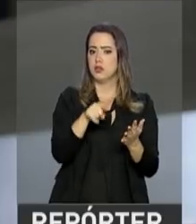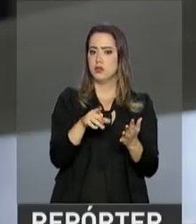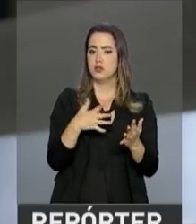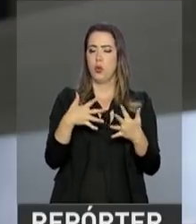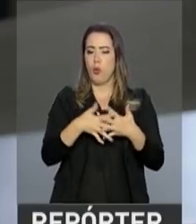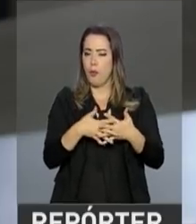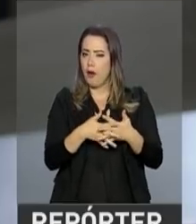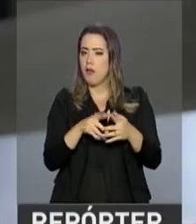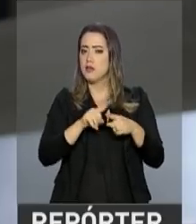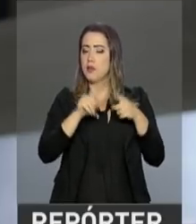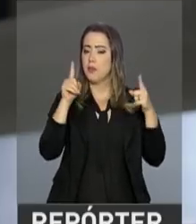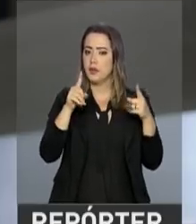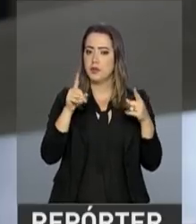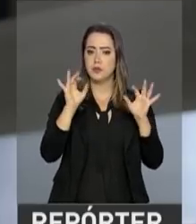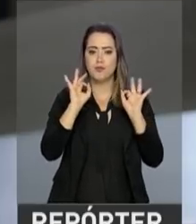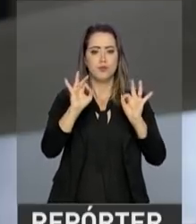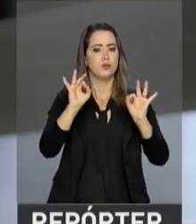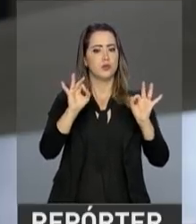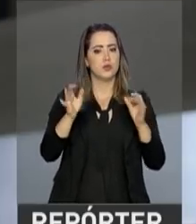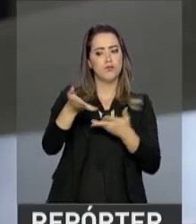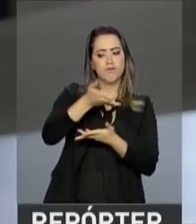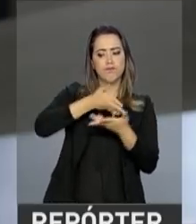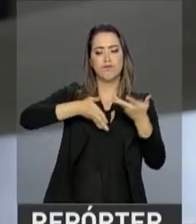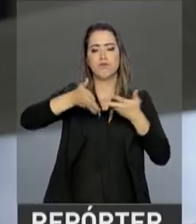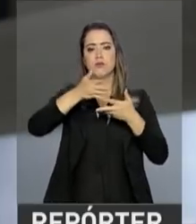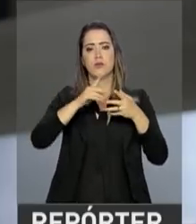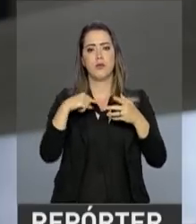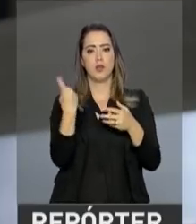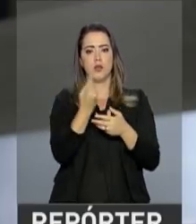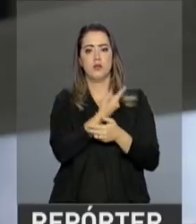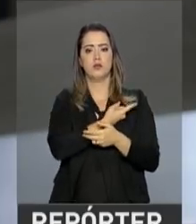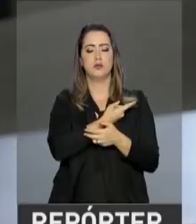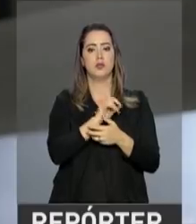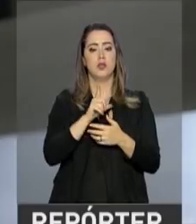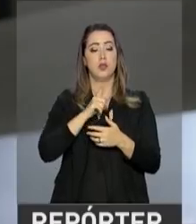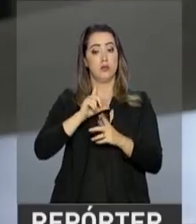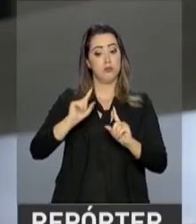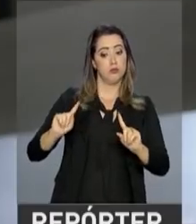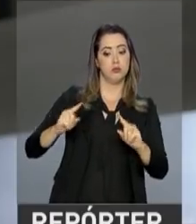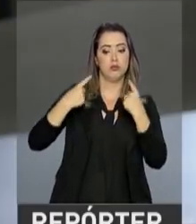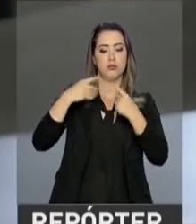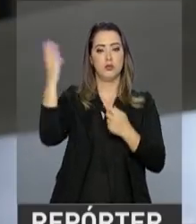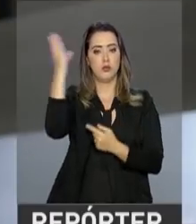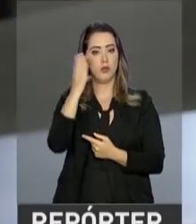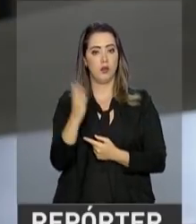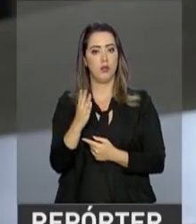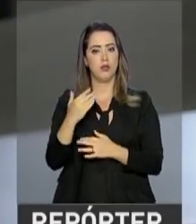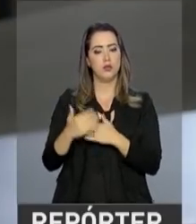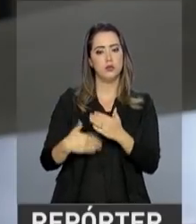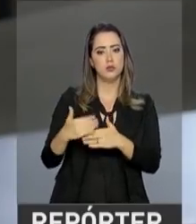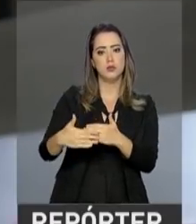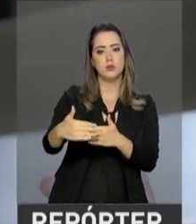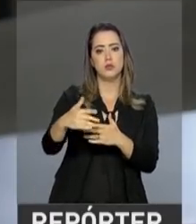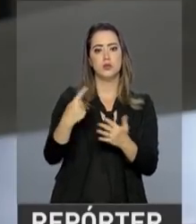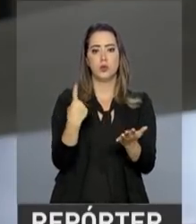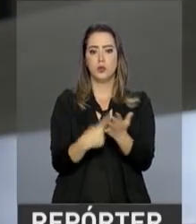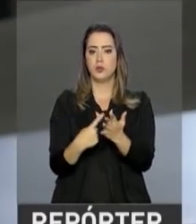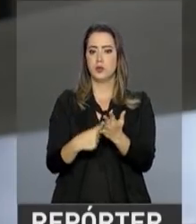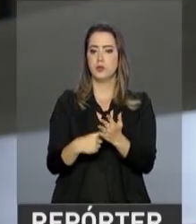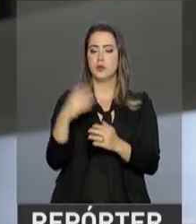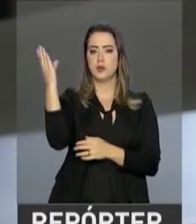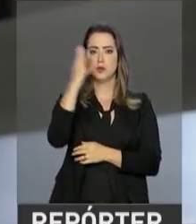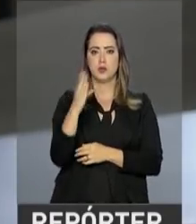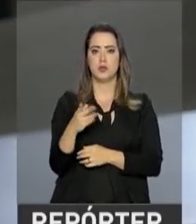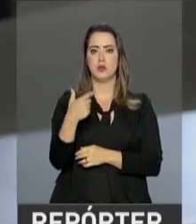complexa mas absolutamente convergente com que a gente tem de desafio no brasil a partir desse momento a agenda brasil em